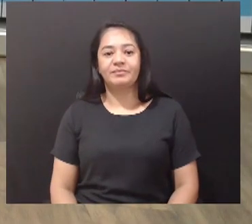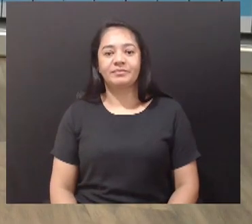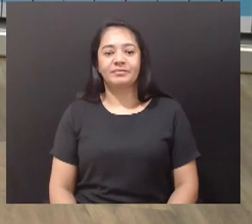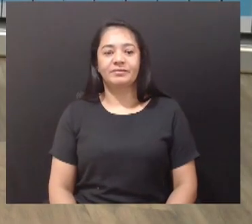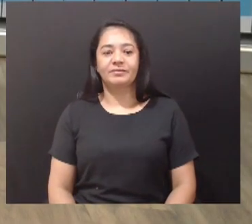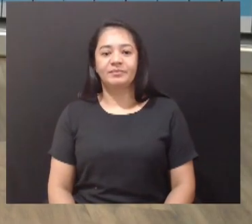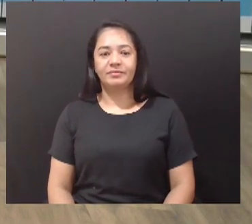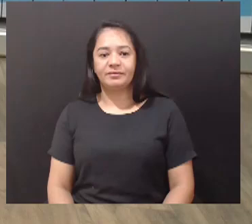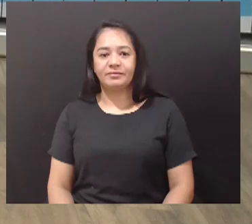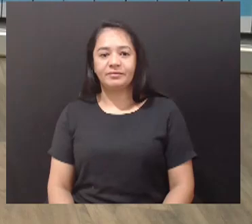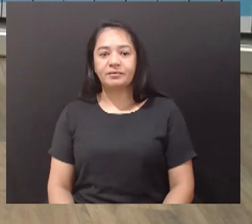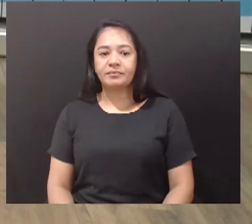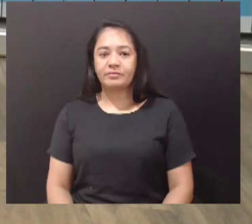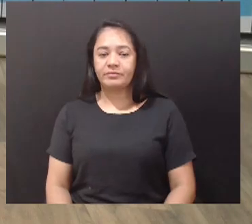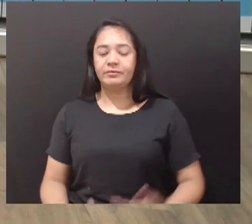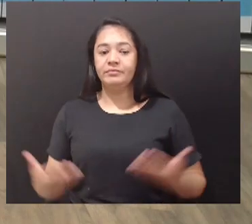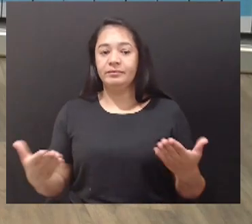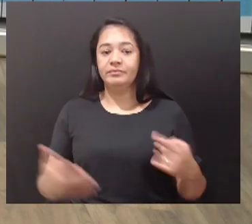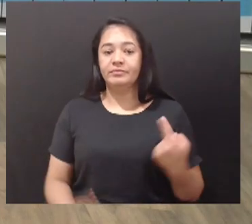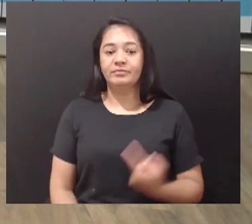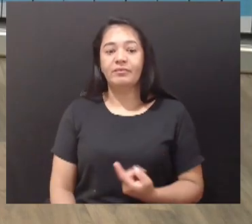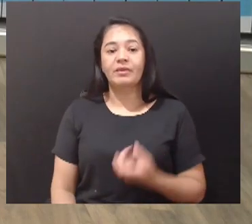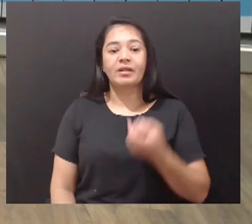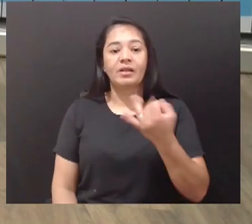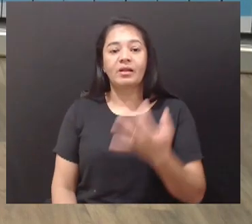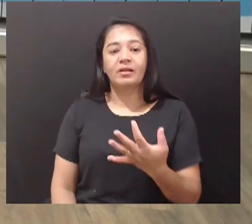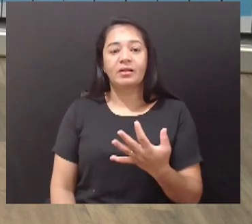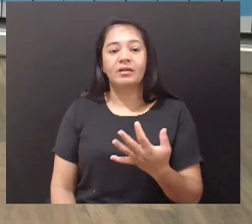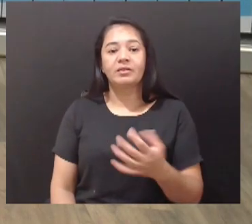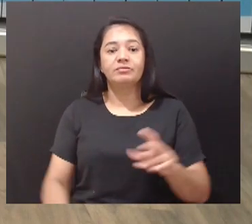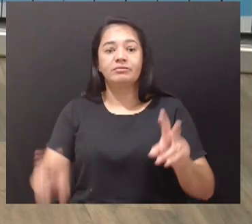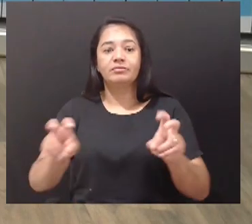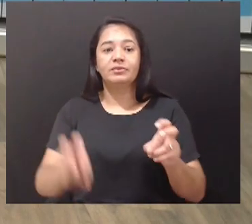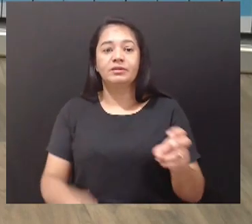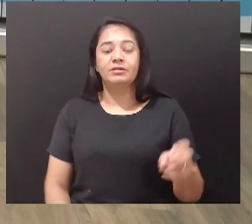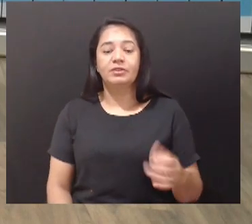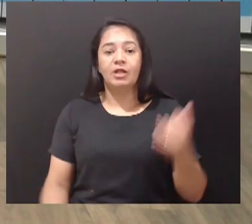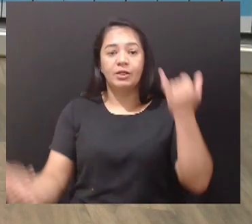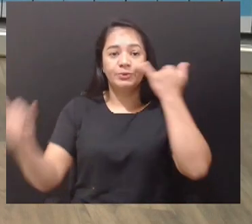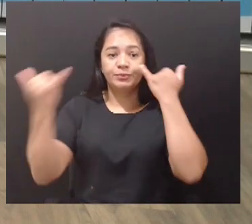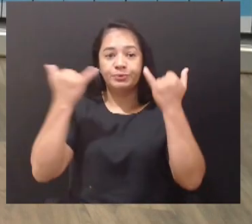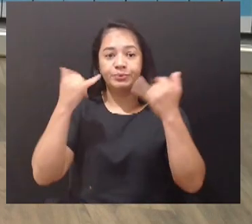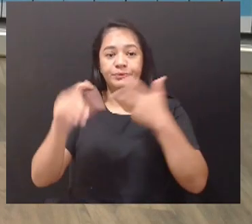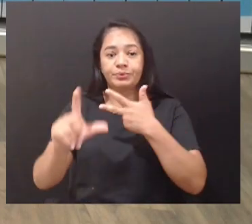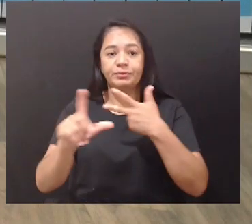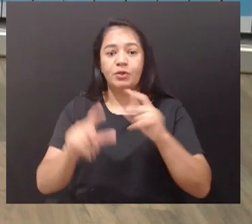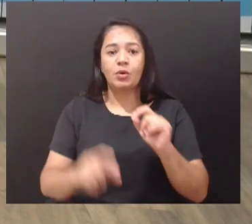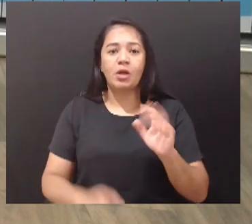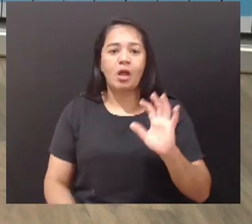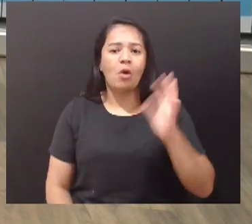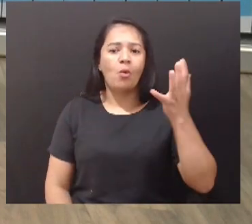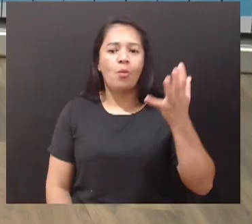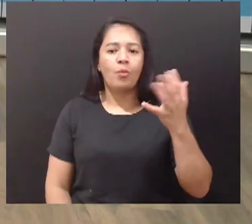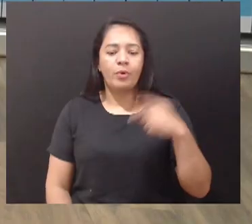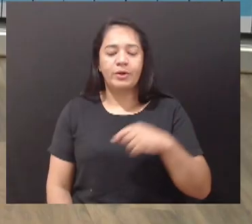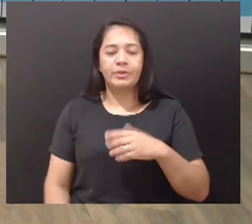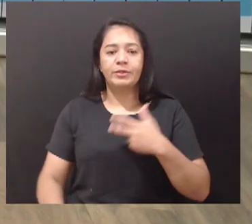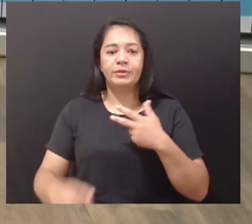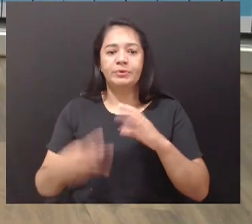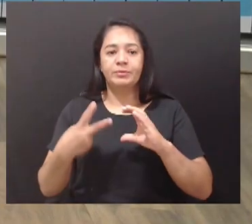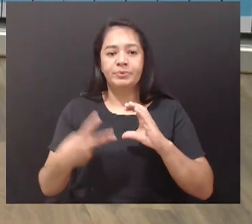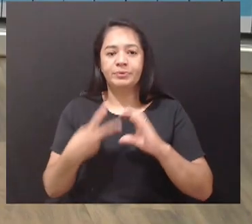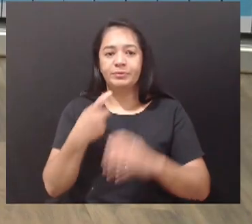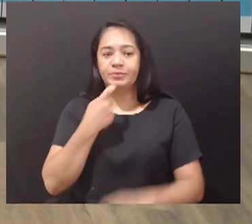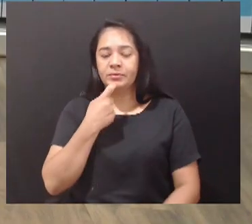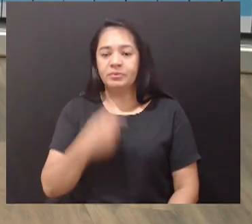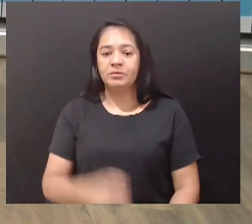E agora nós vamos falar sobre as notícias do Legislativo, aquilo que acontece aqui na Câmara Municipal de Campinas.